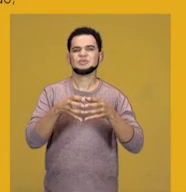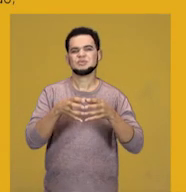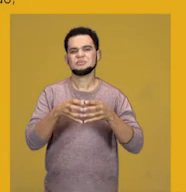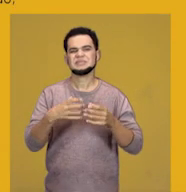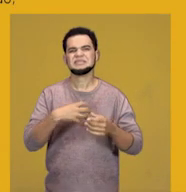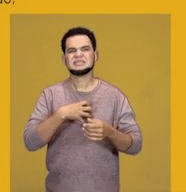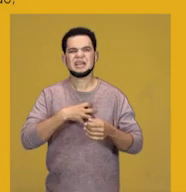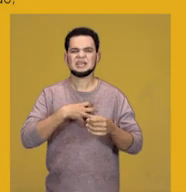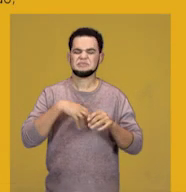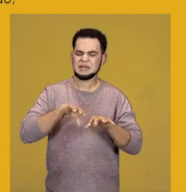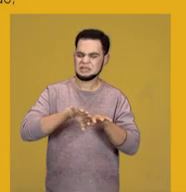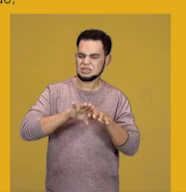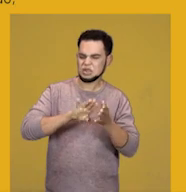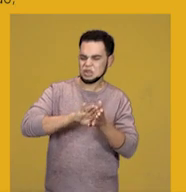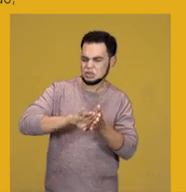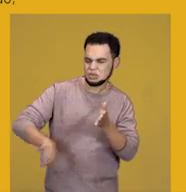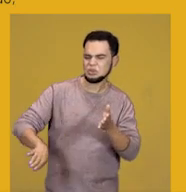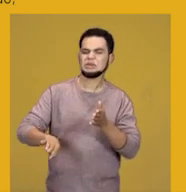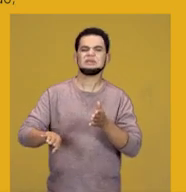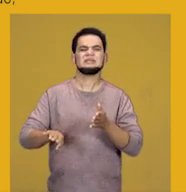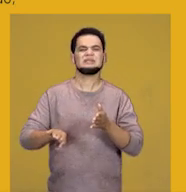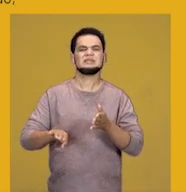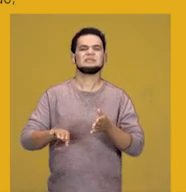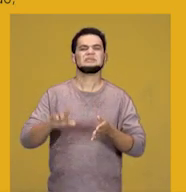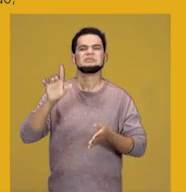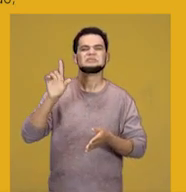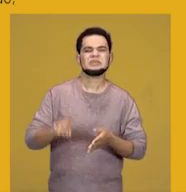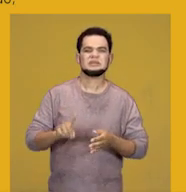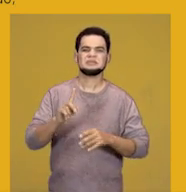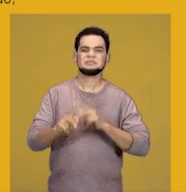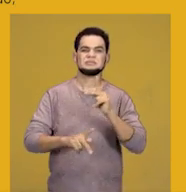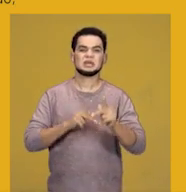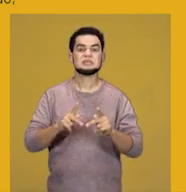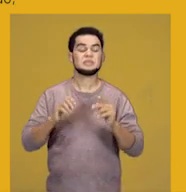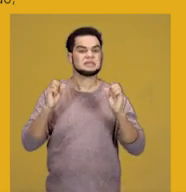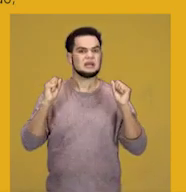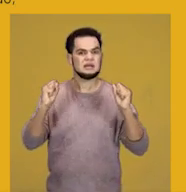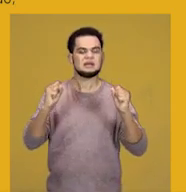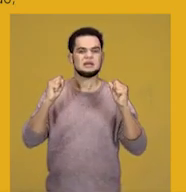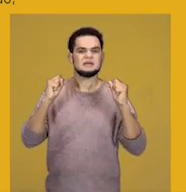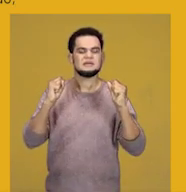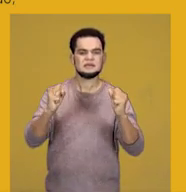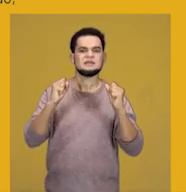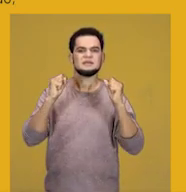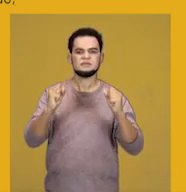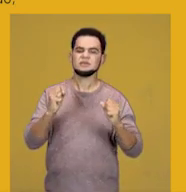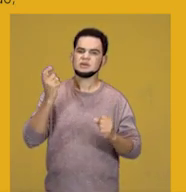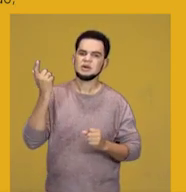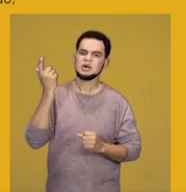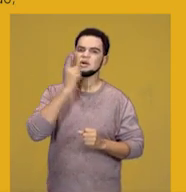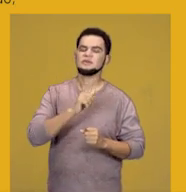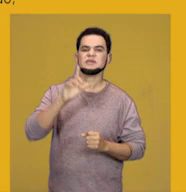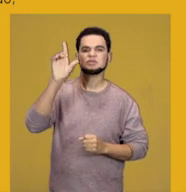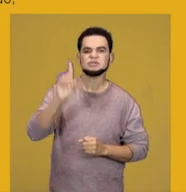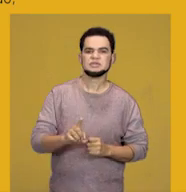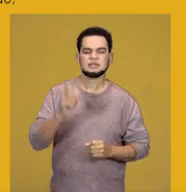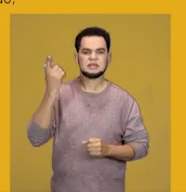dos processos que garantem direitos à população, reivindicam a efetivação desses direitos